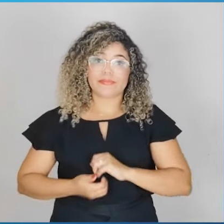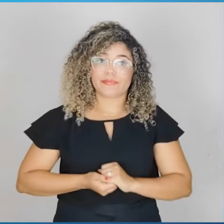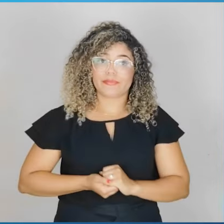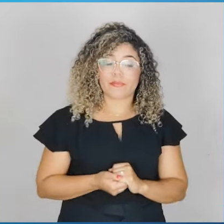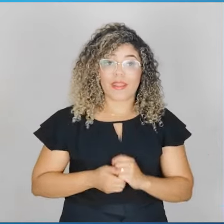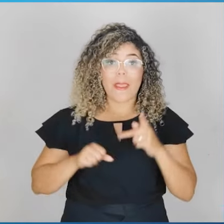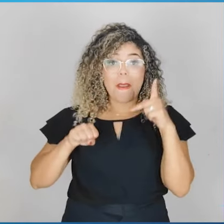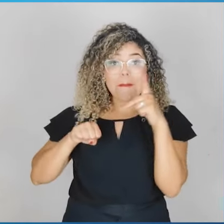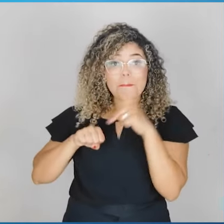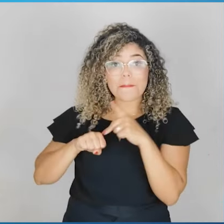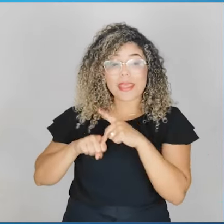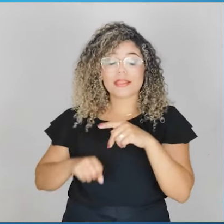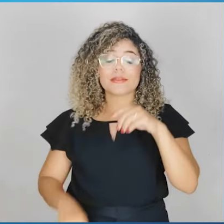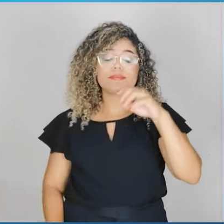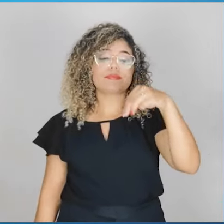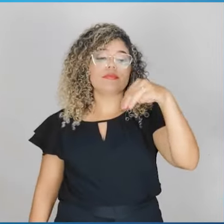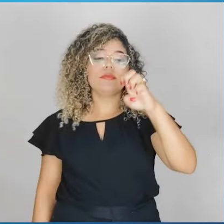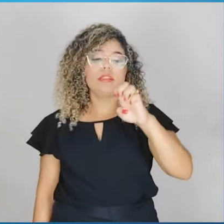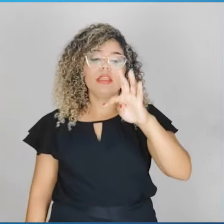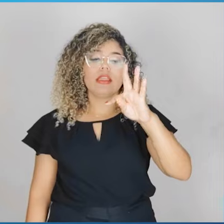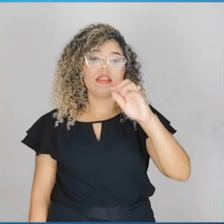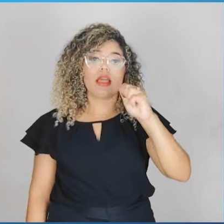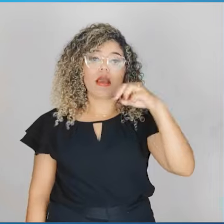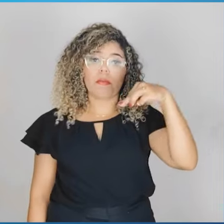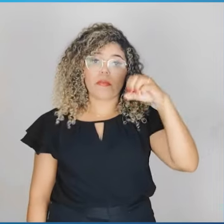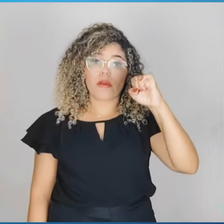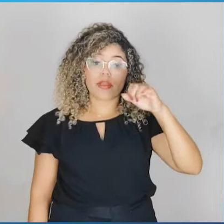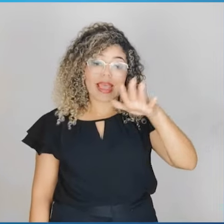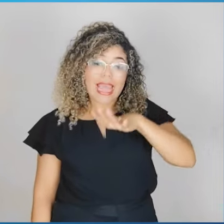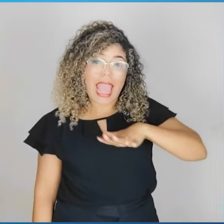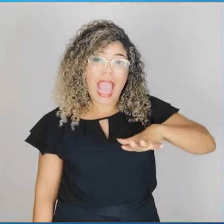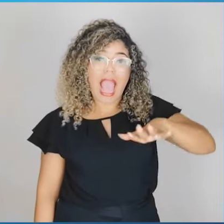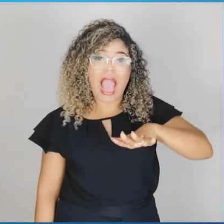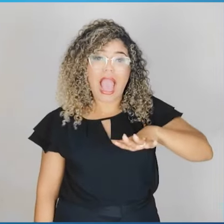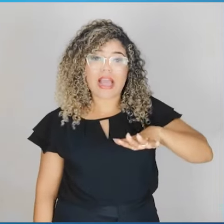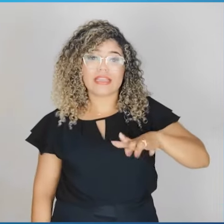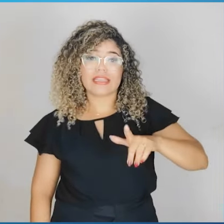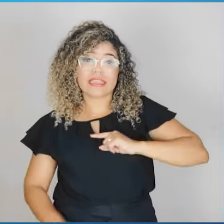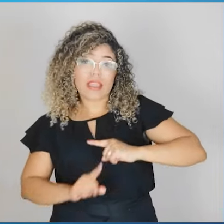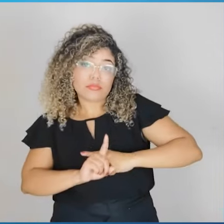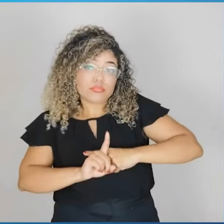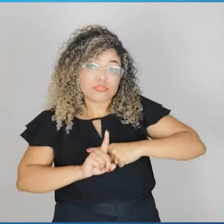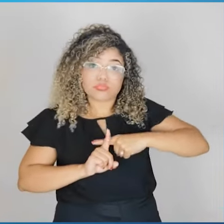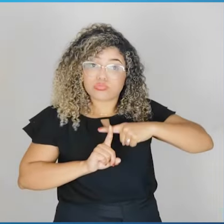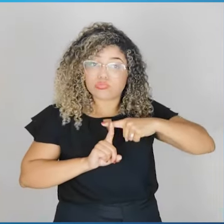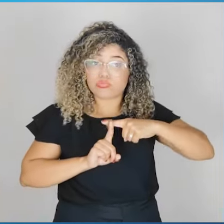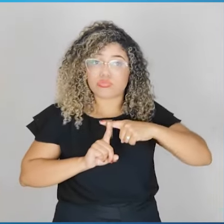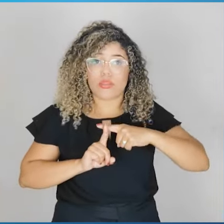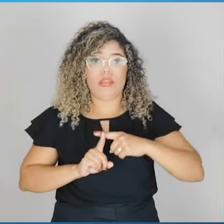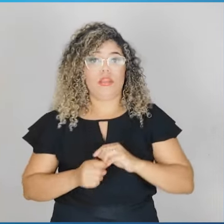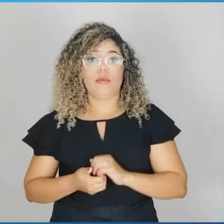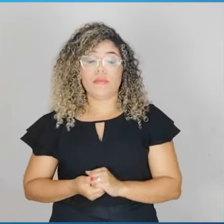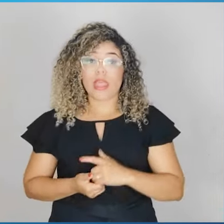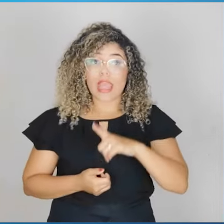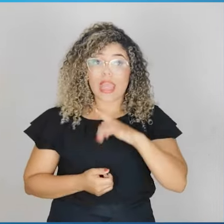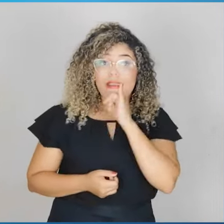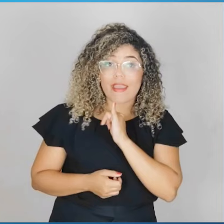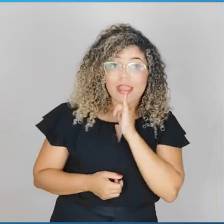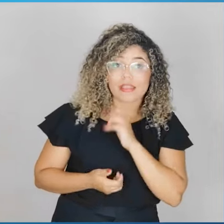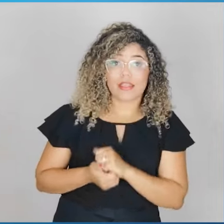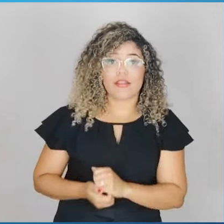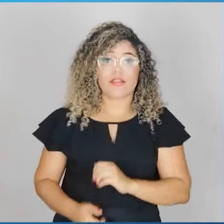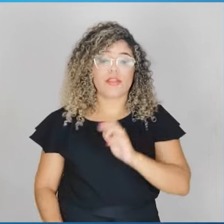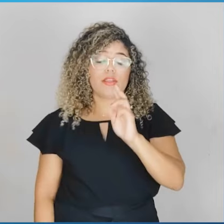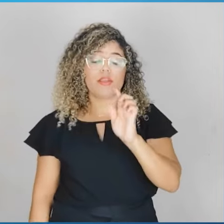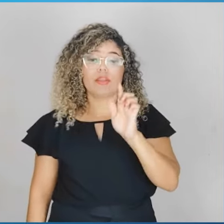Rochas metamórficas ocorrem somente em locais de alta pressão e com temperaturas elevadas. Nós temos como exemplo o